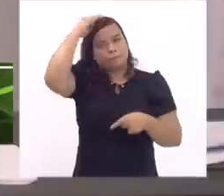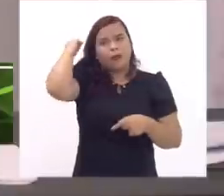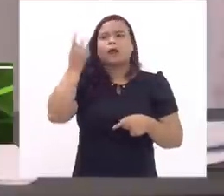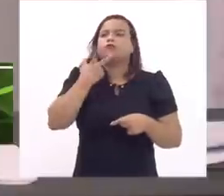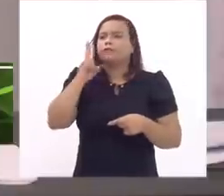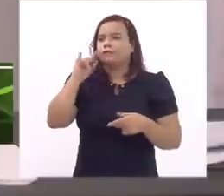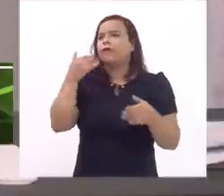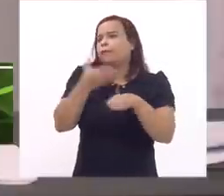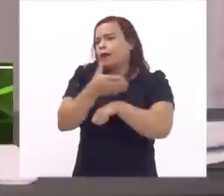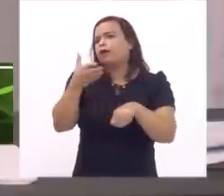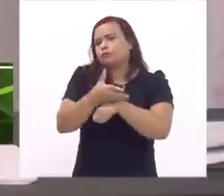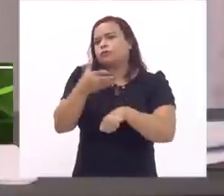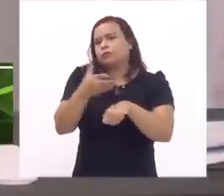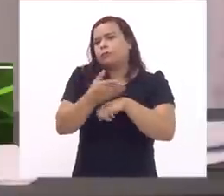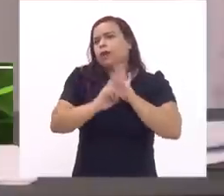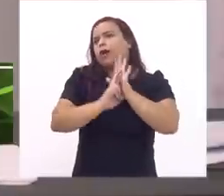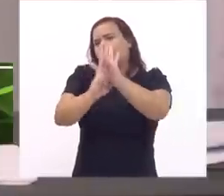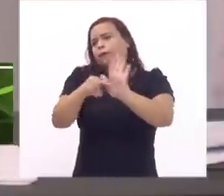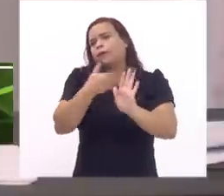pelo menos representante do governo.